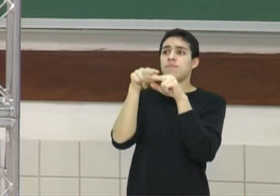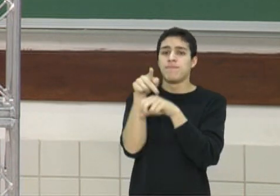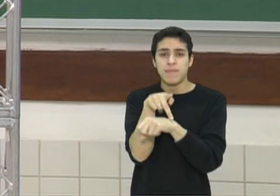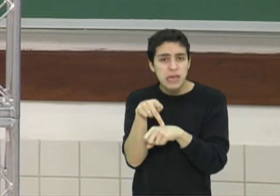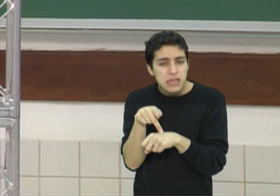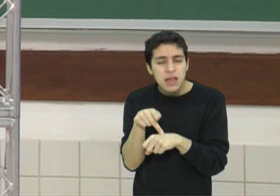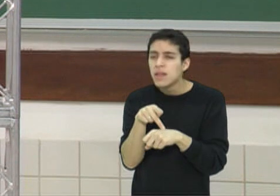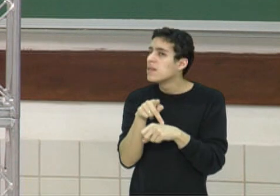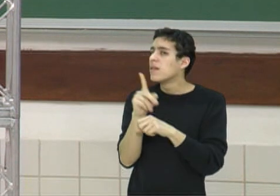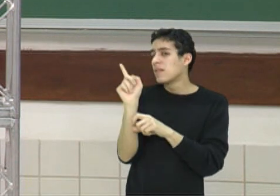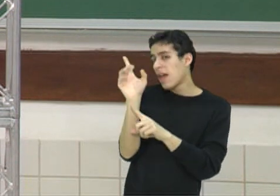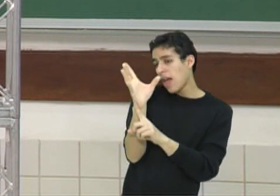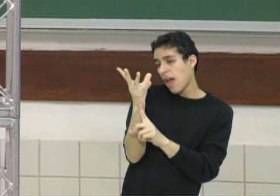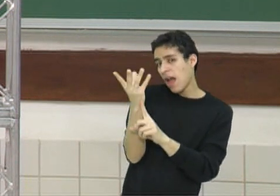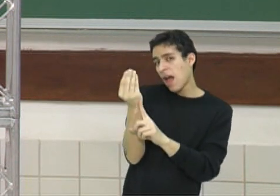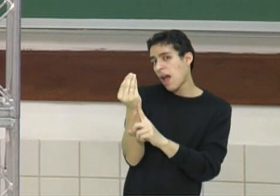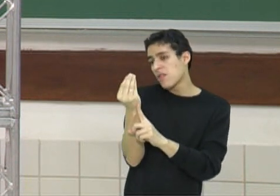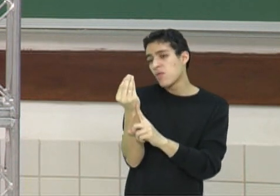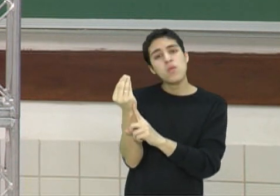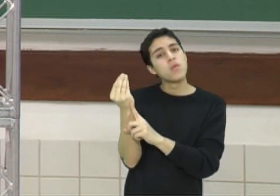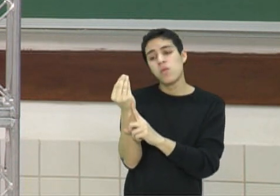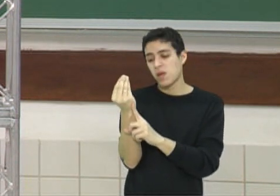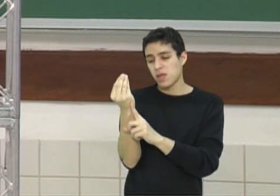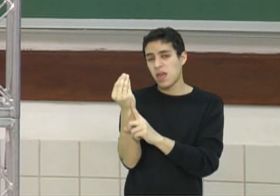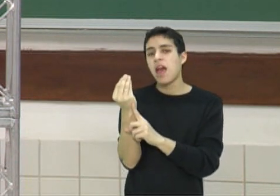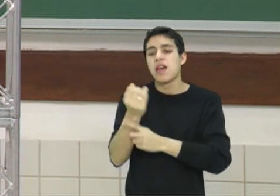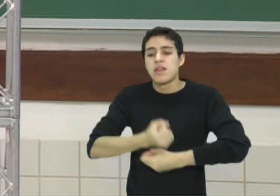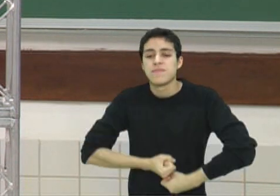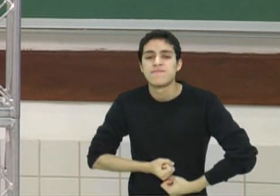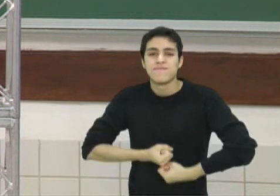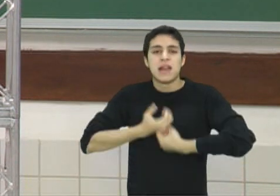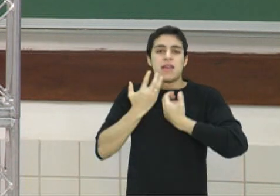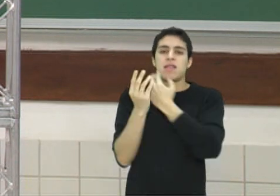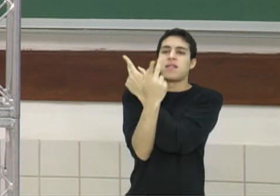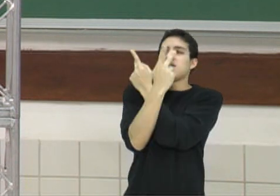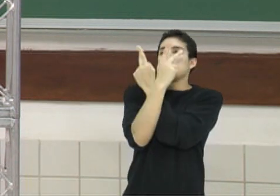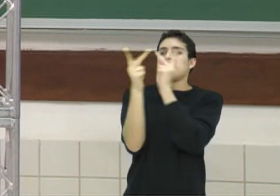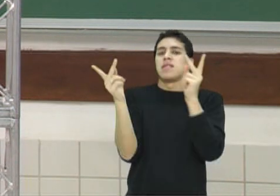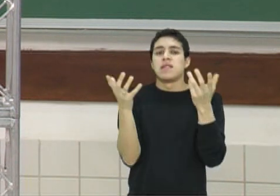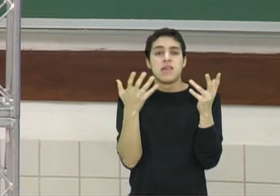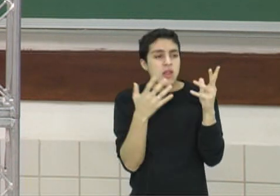mas estava condicionada à livre expressão daquelas pessoas que